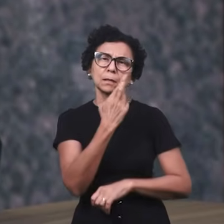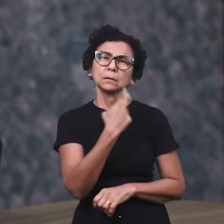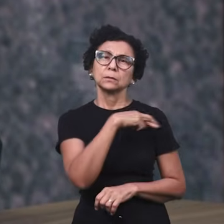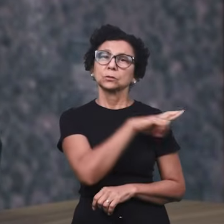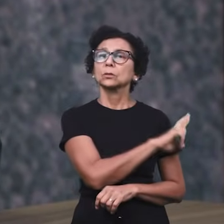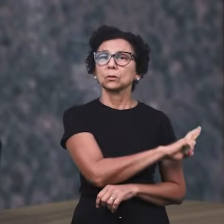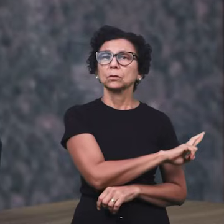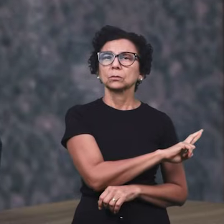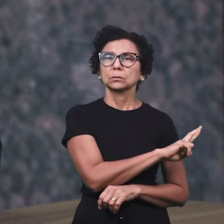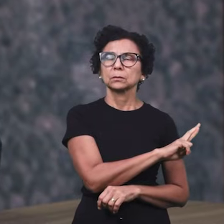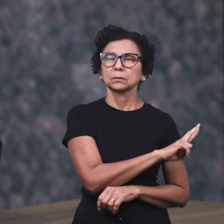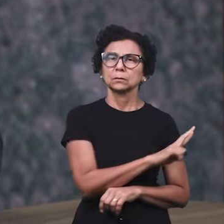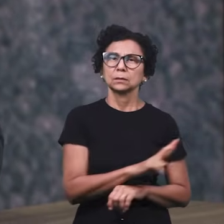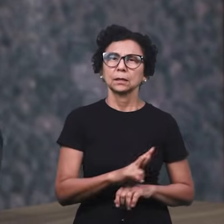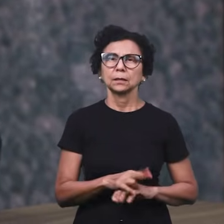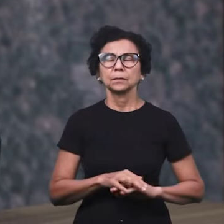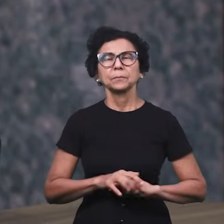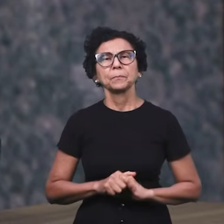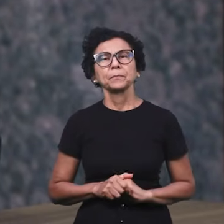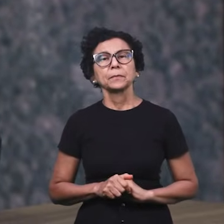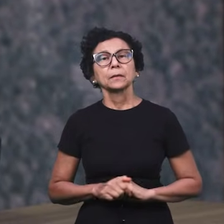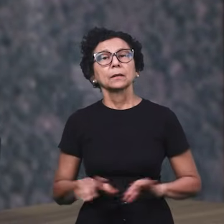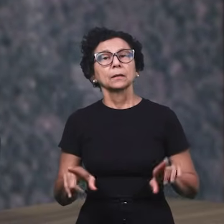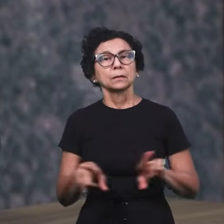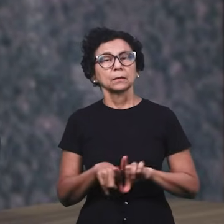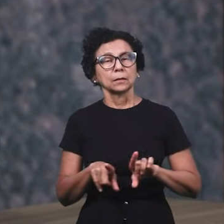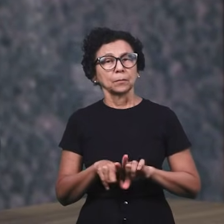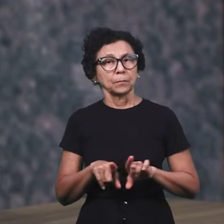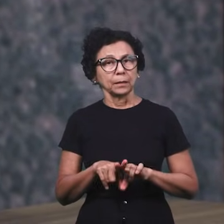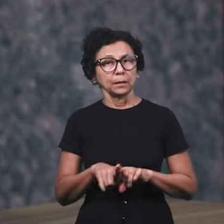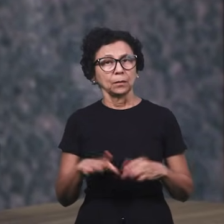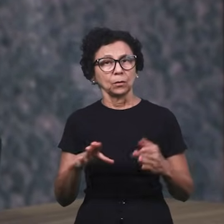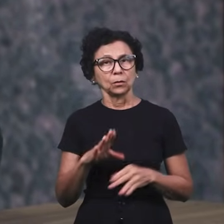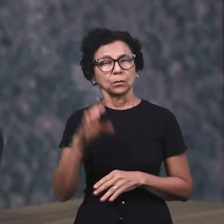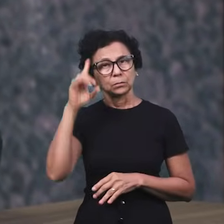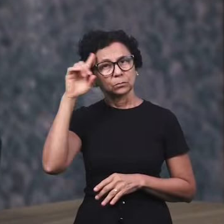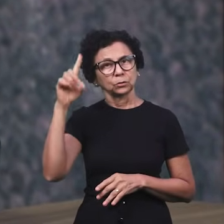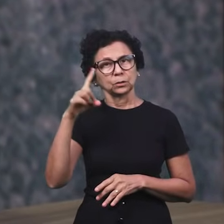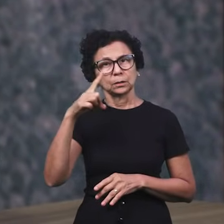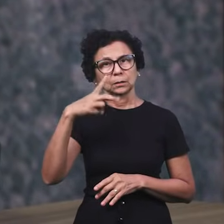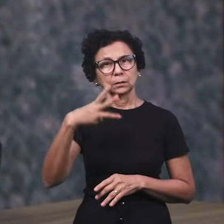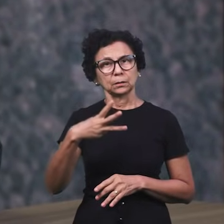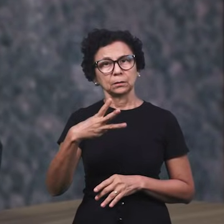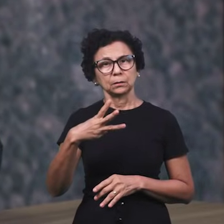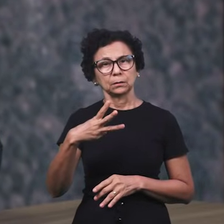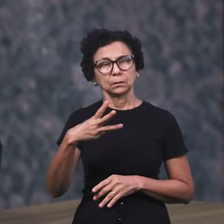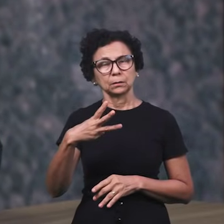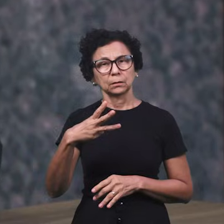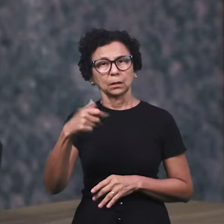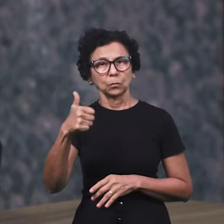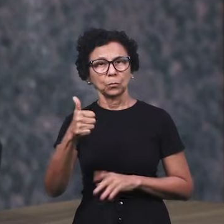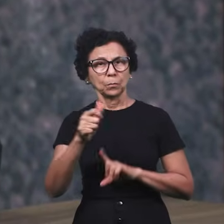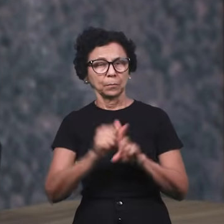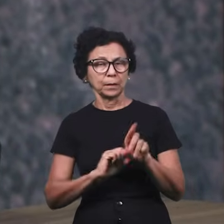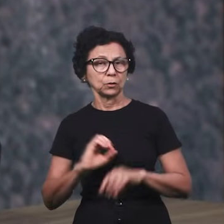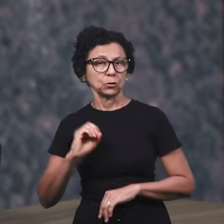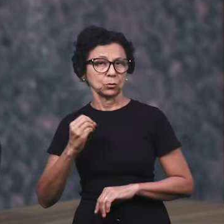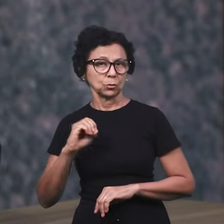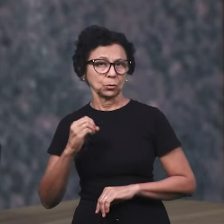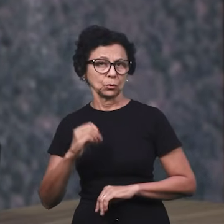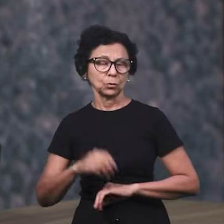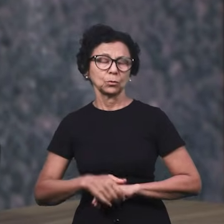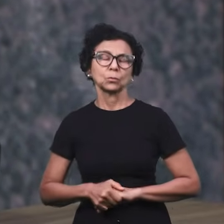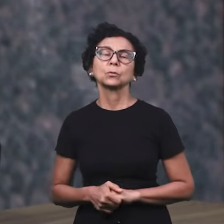reforma. Inclusive na data em que estamos gravando este programa, dia 31 de outubro, temos mais um ano que